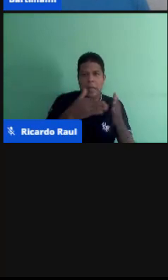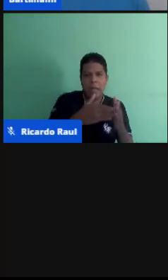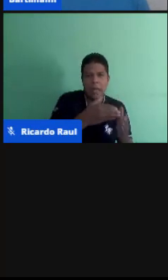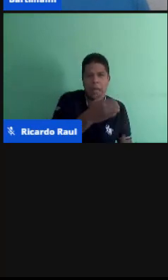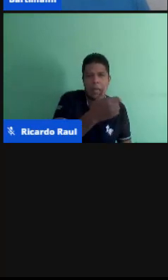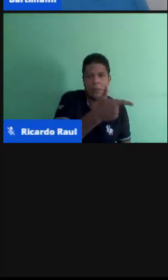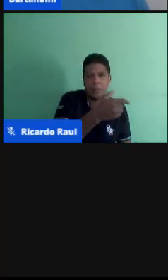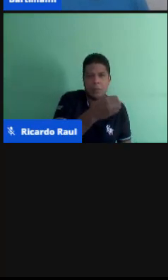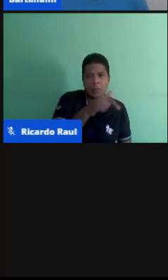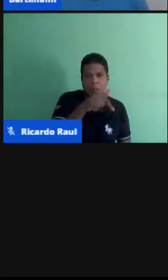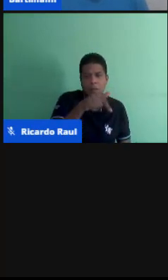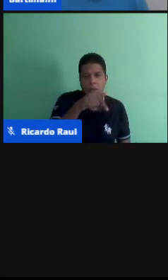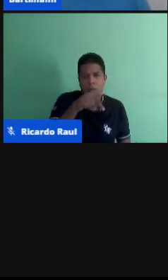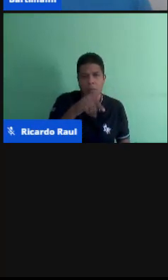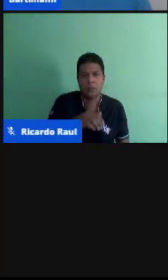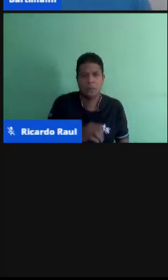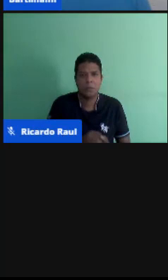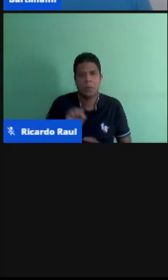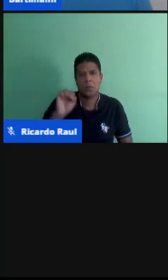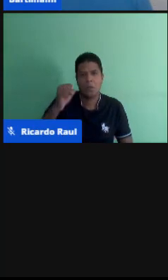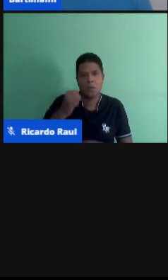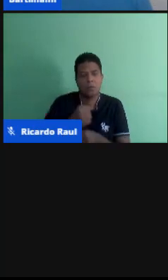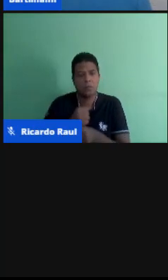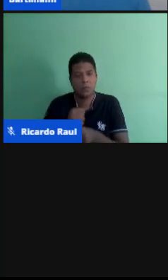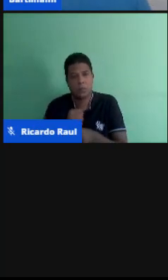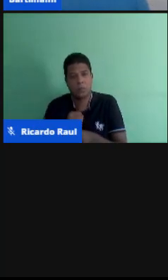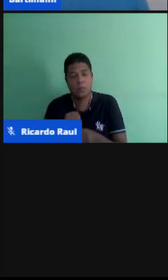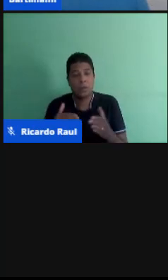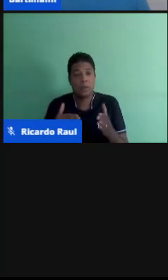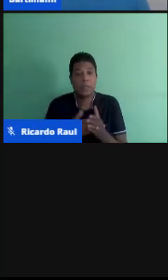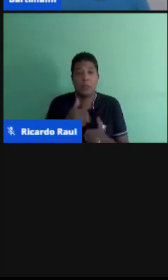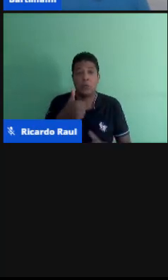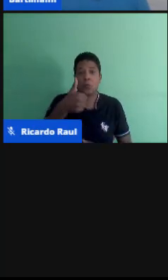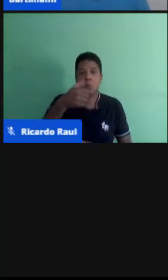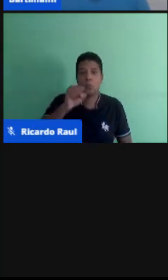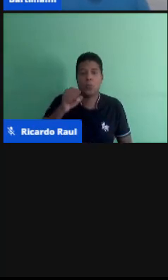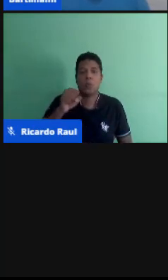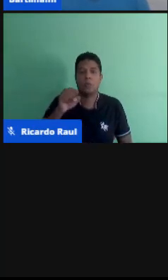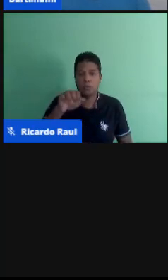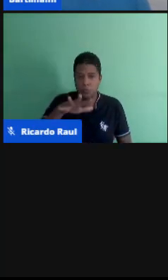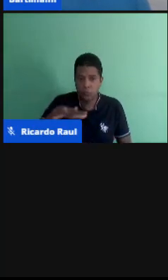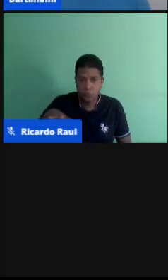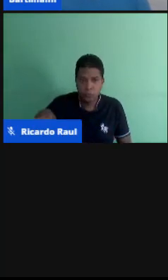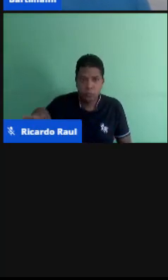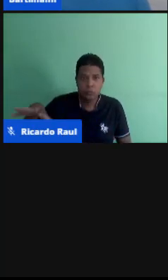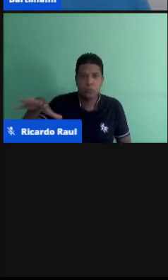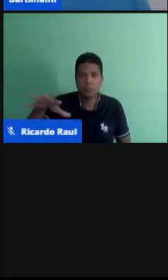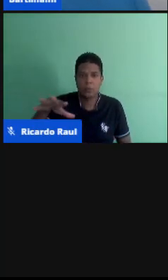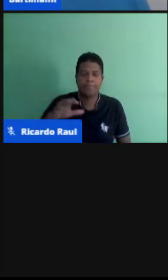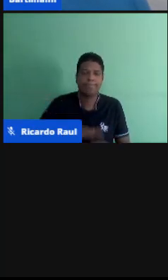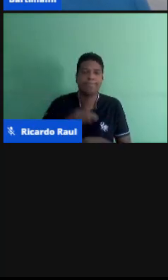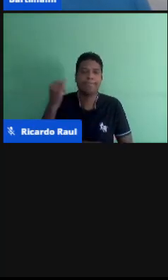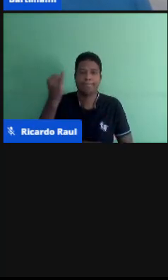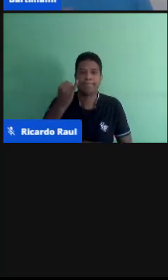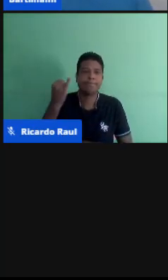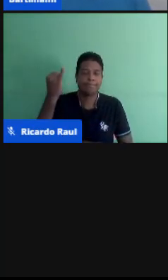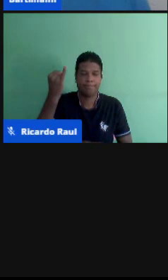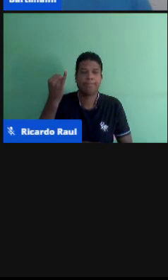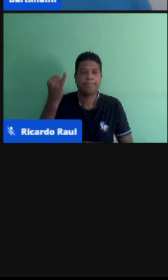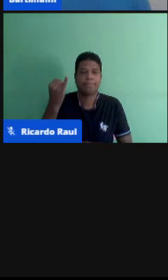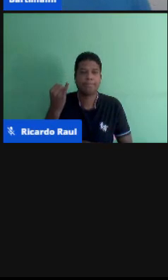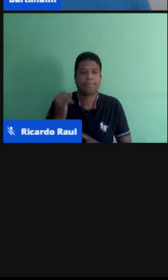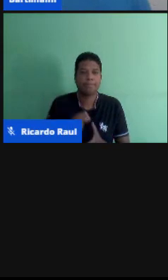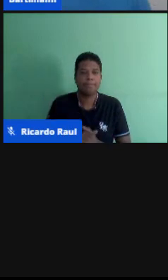antes tinha 8 anos e agora você tem 18 anos de cobertura. Então, isso é muito importante, que você ganha